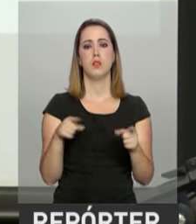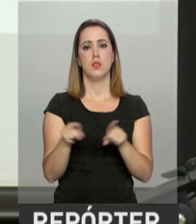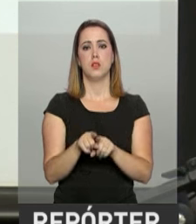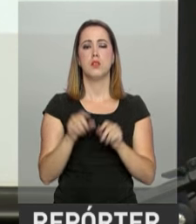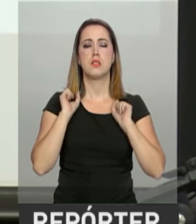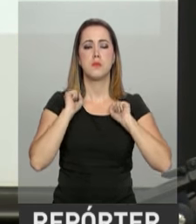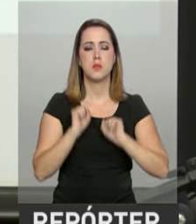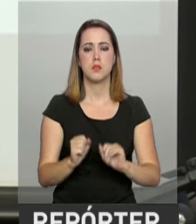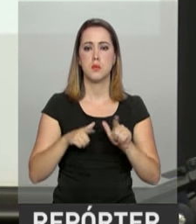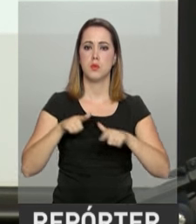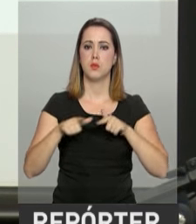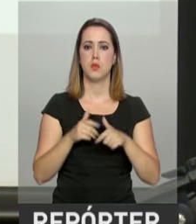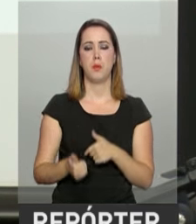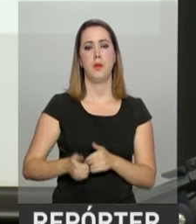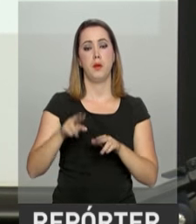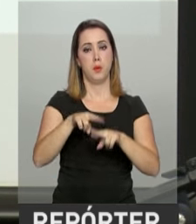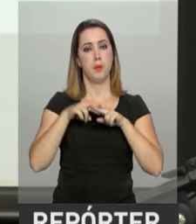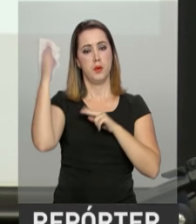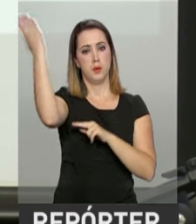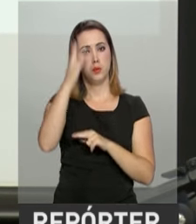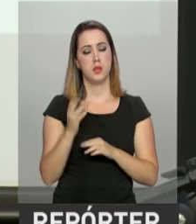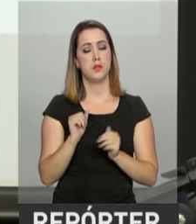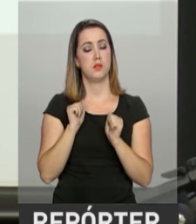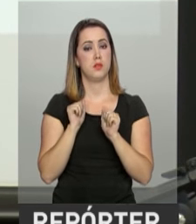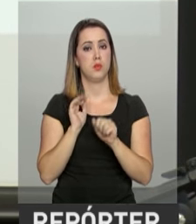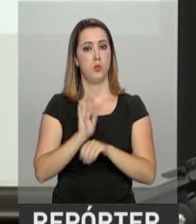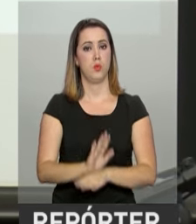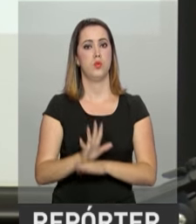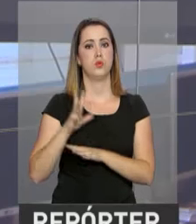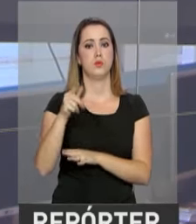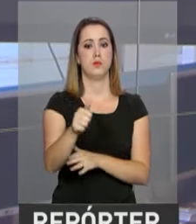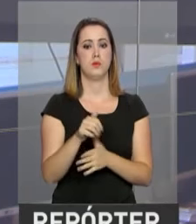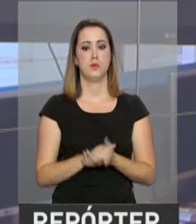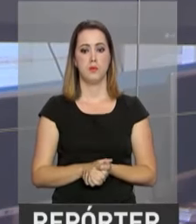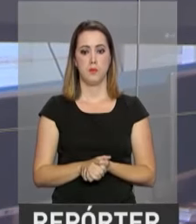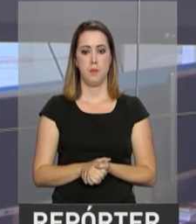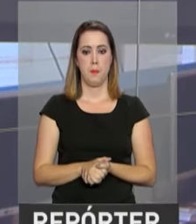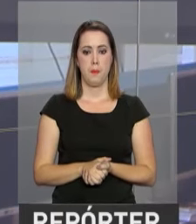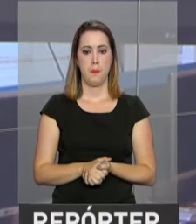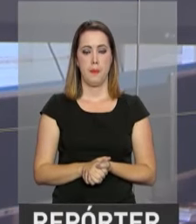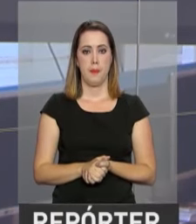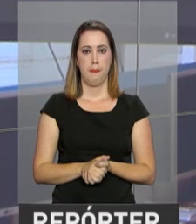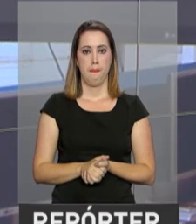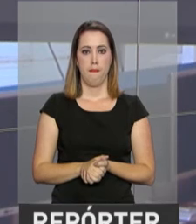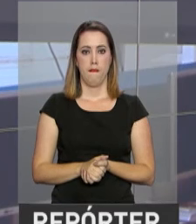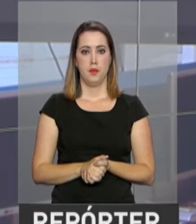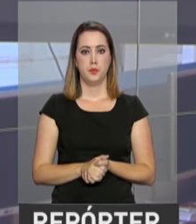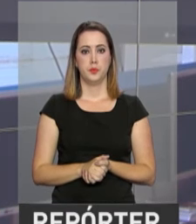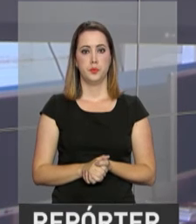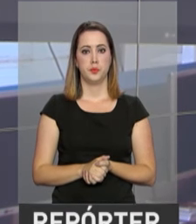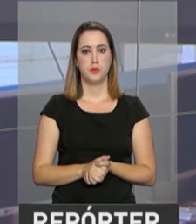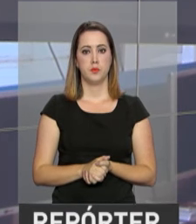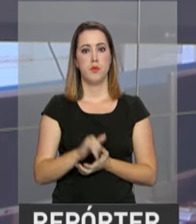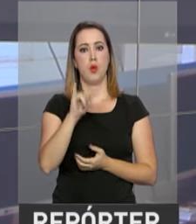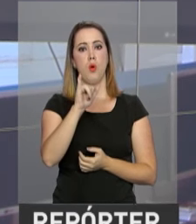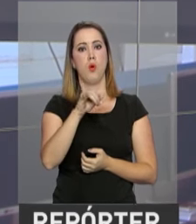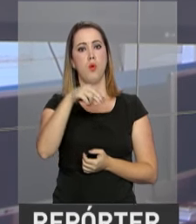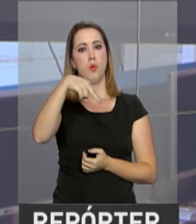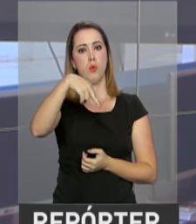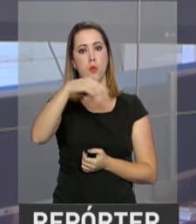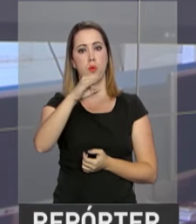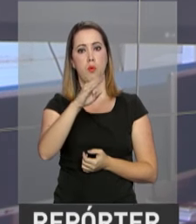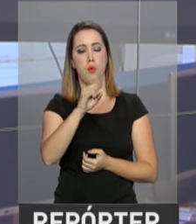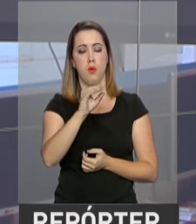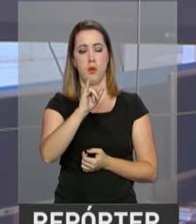for possível pelo Brasil com auxílio de todos o Instituto Brasileiro de geografia estatística